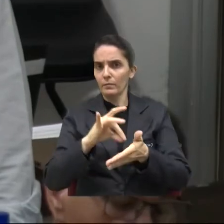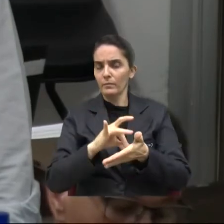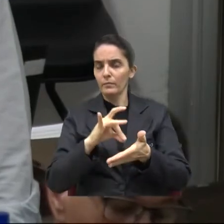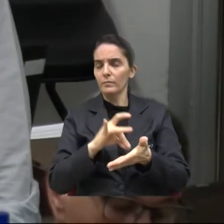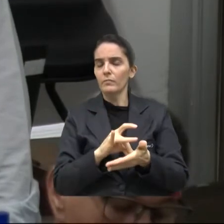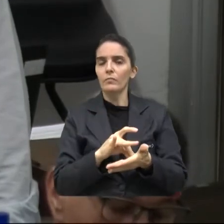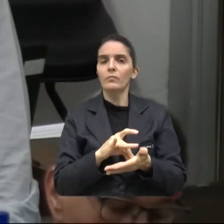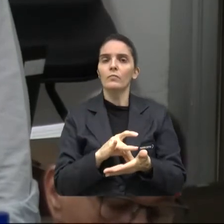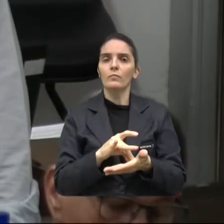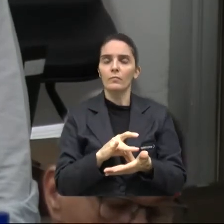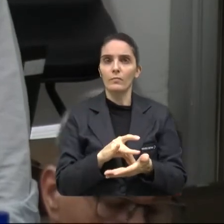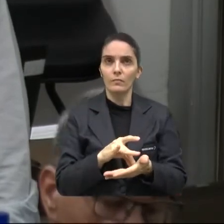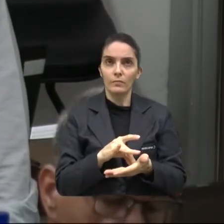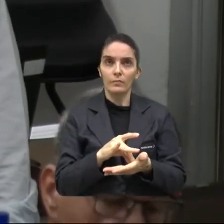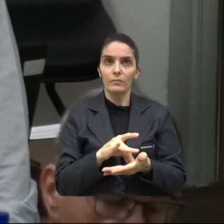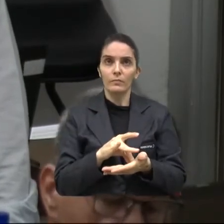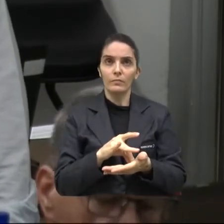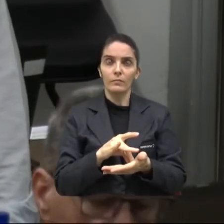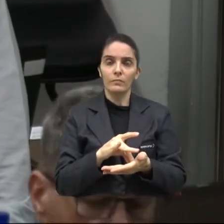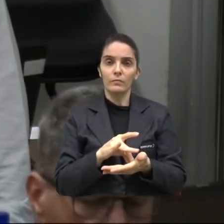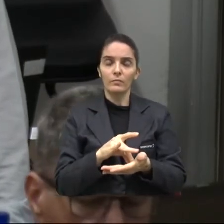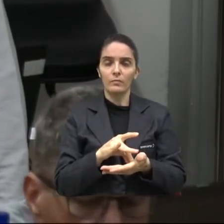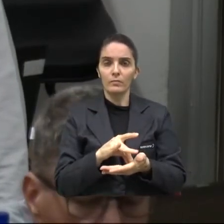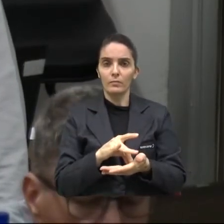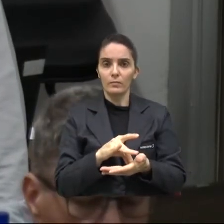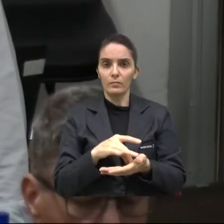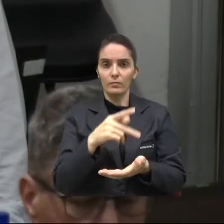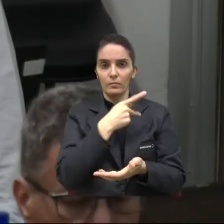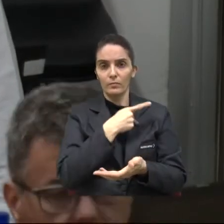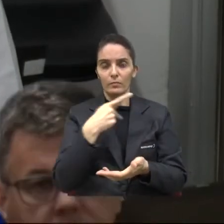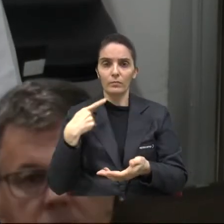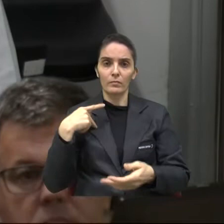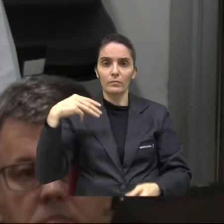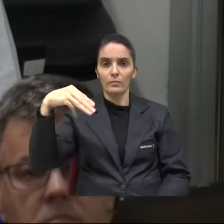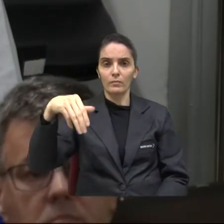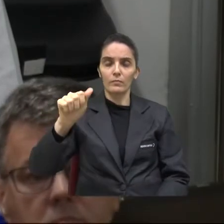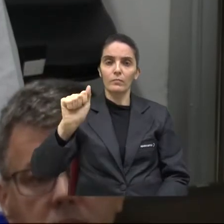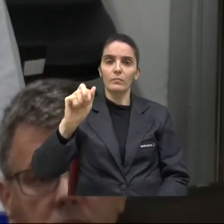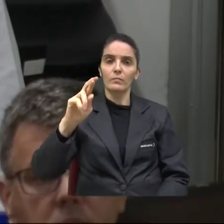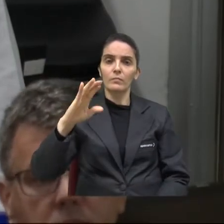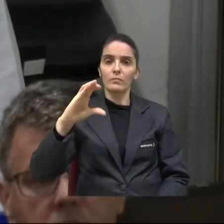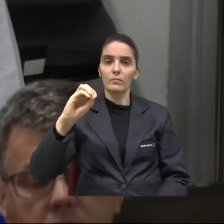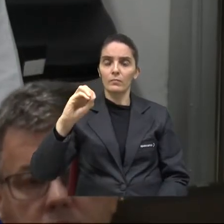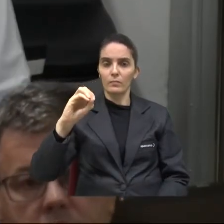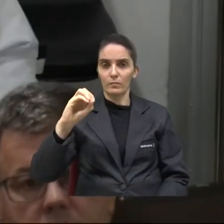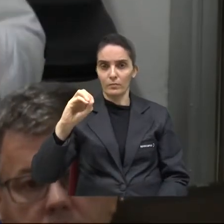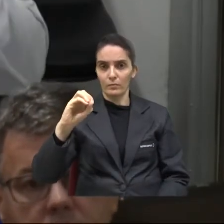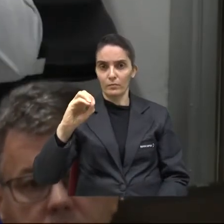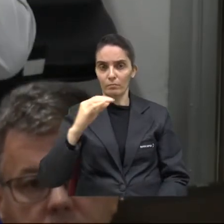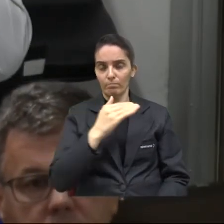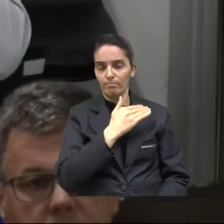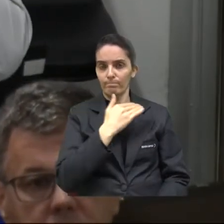2, se era verdade que o pastor Márcio Alexander tinha falecido.